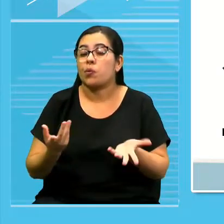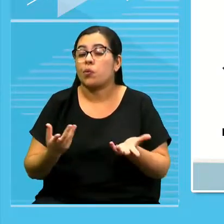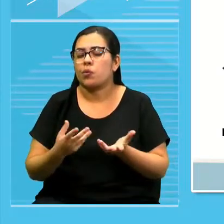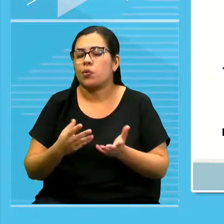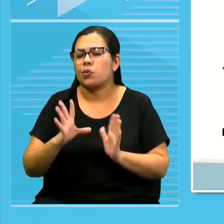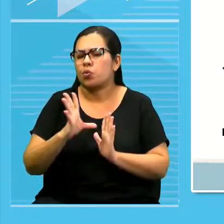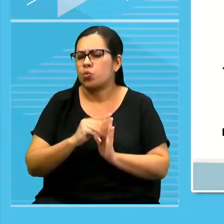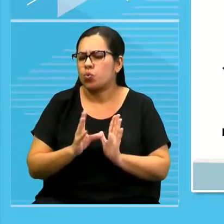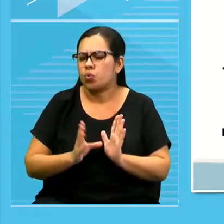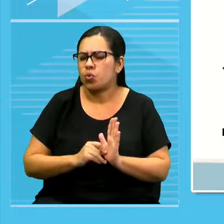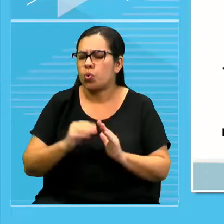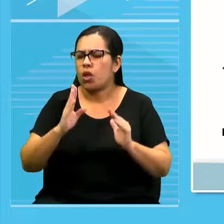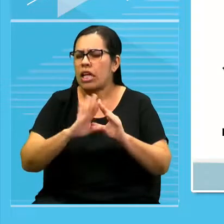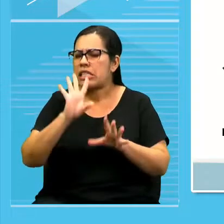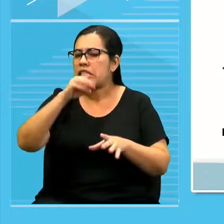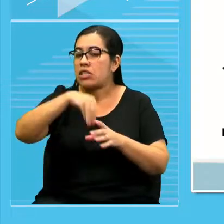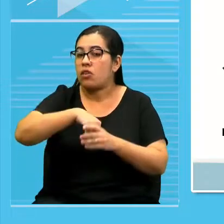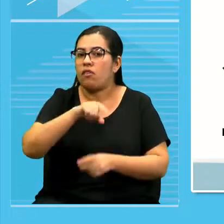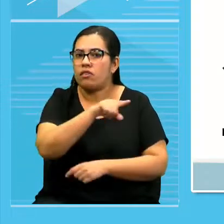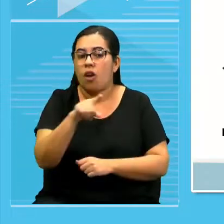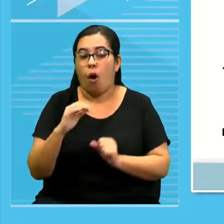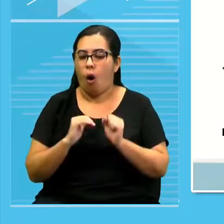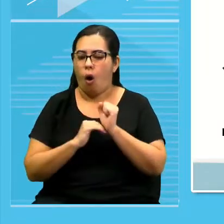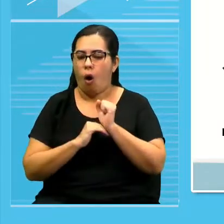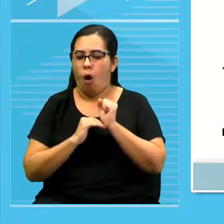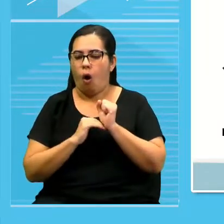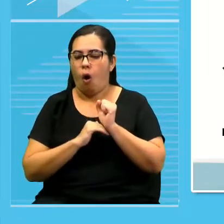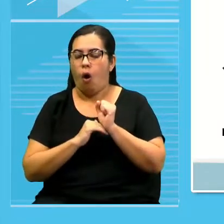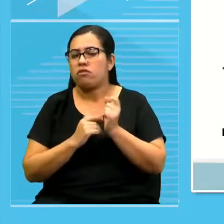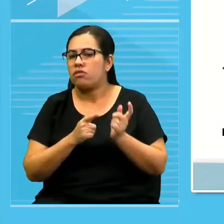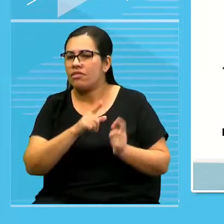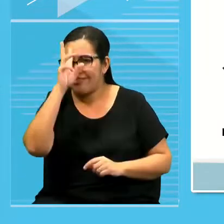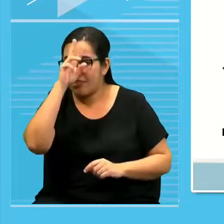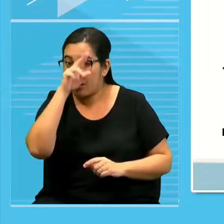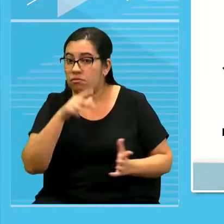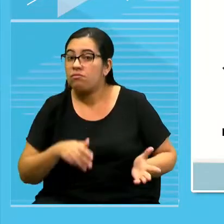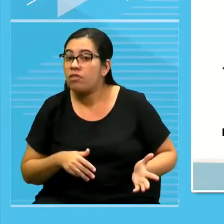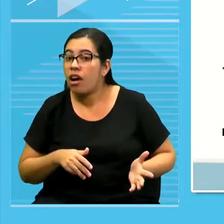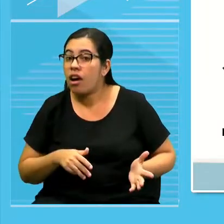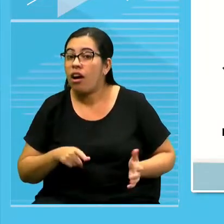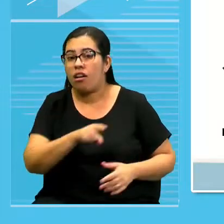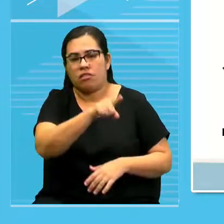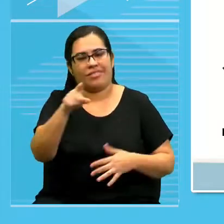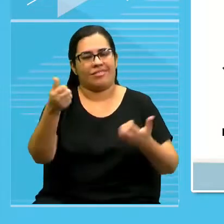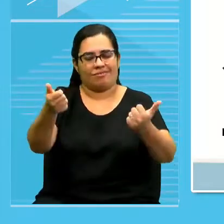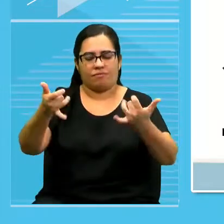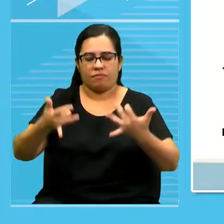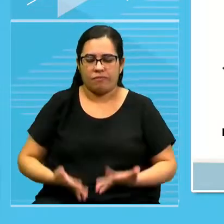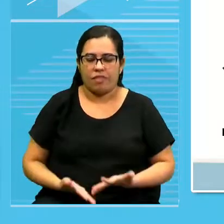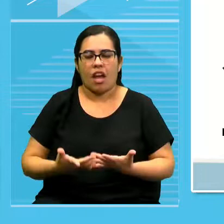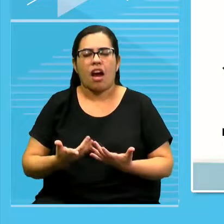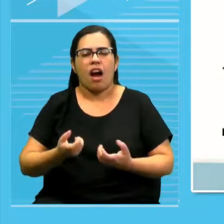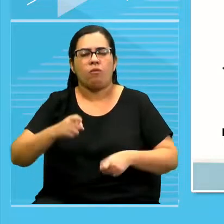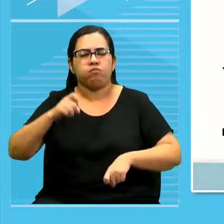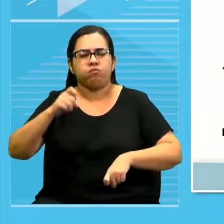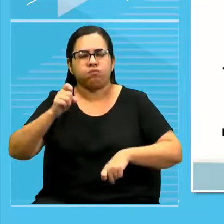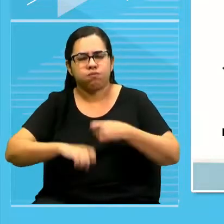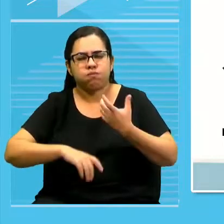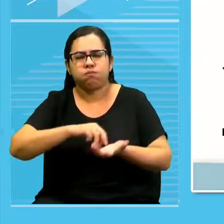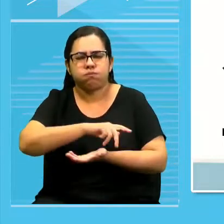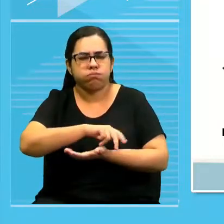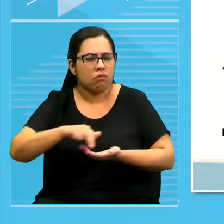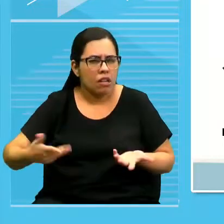nunca fala lembra E aí vocês falaram aqui sobre sexualidade sobre dinheiro